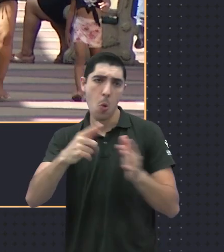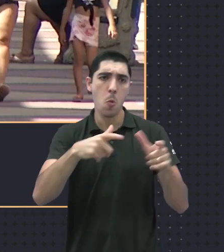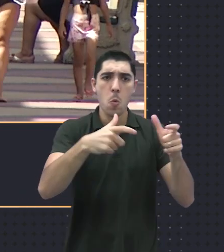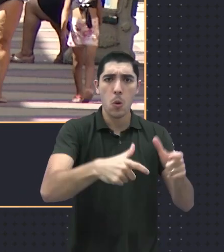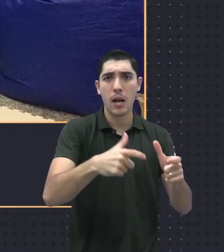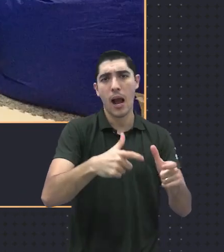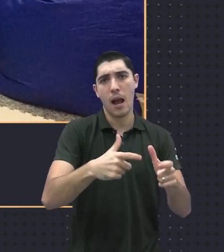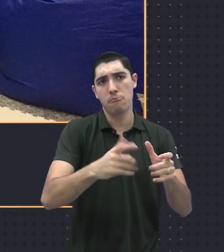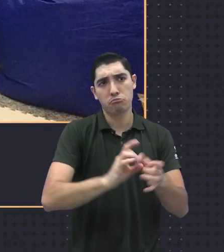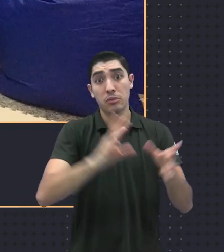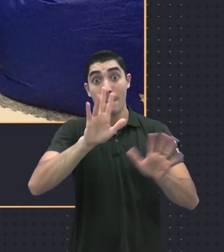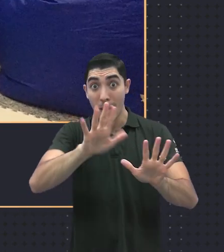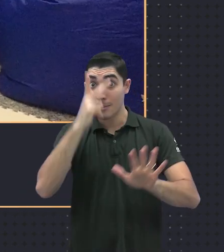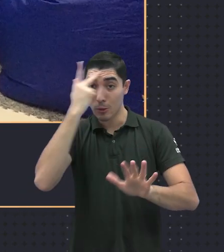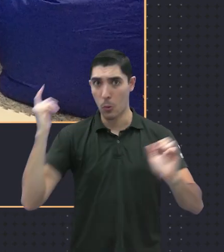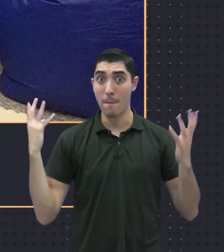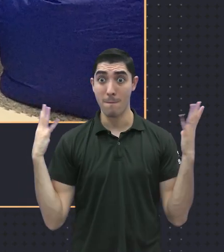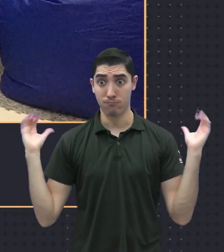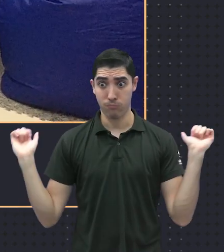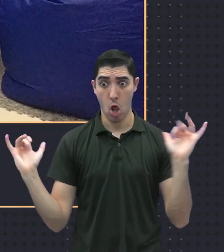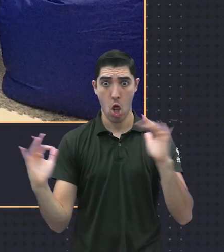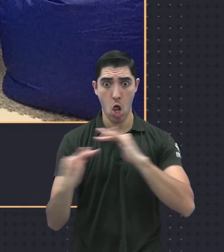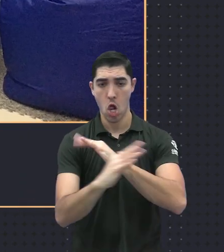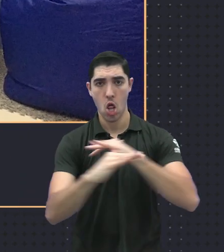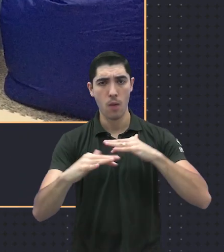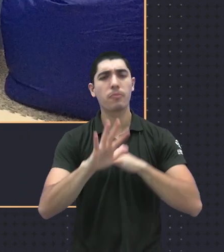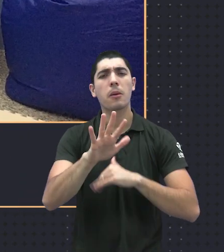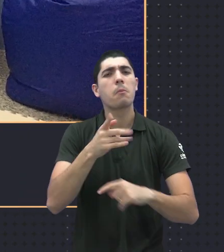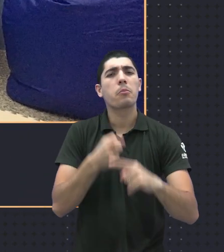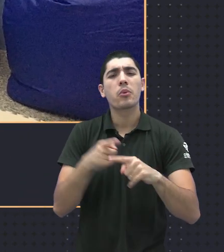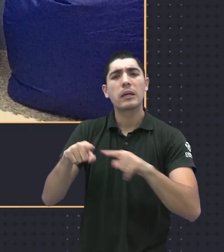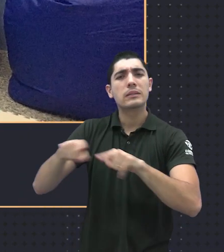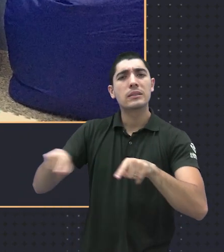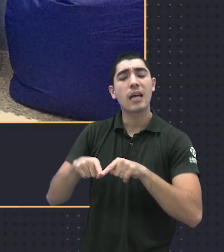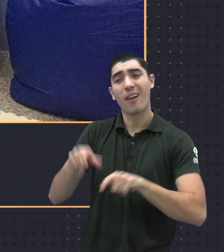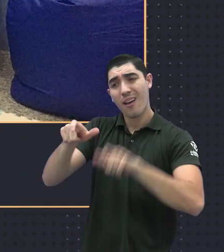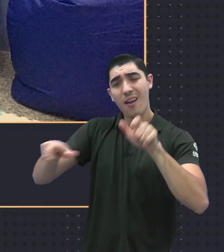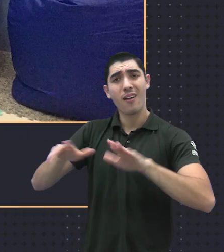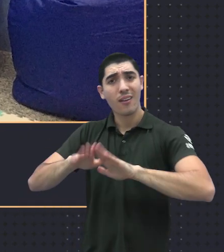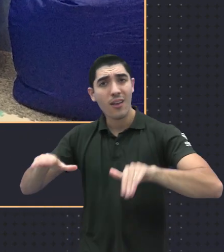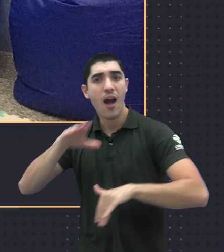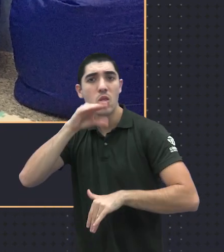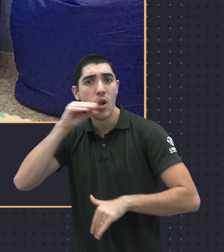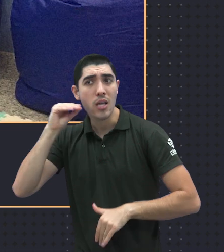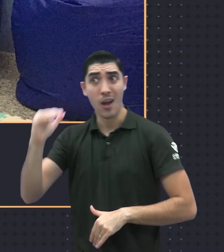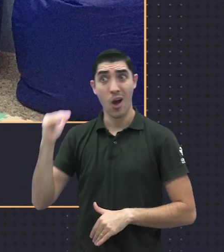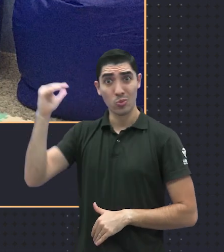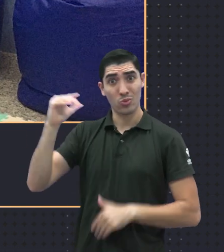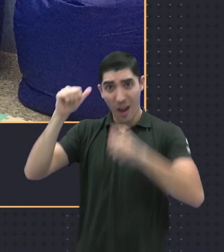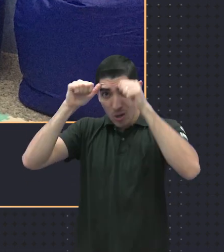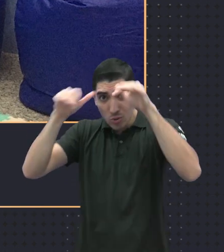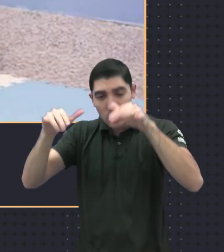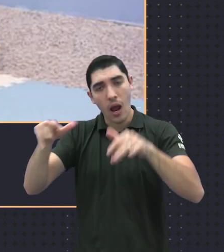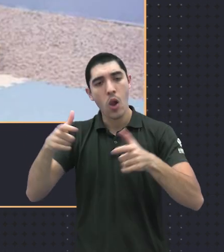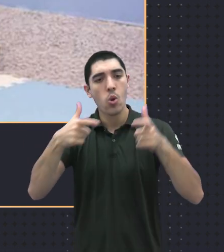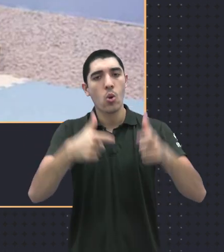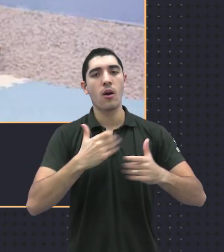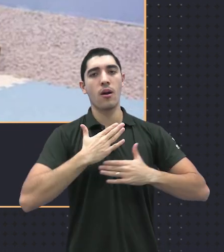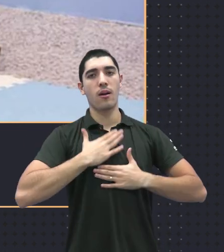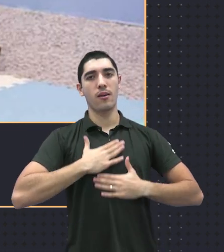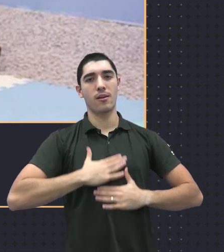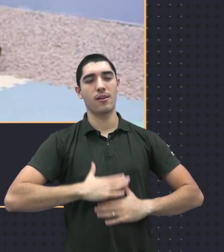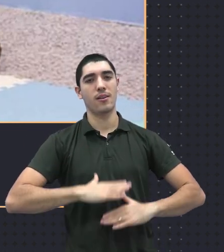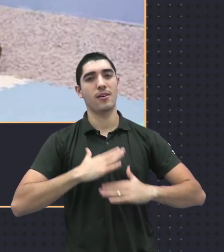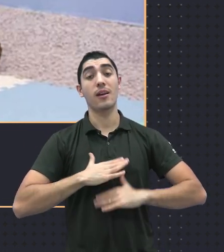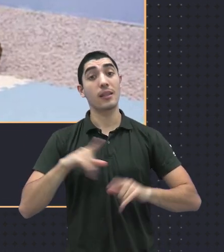de pessoas. Esses espaços são destinados a tranquilizar crianças, adolescentes e adultos autistas e também servir